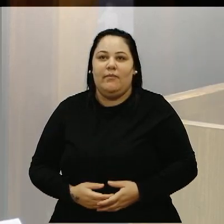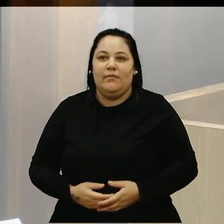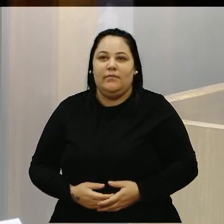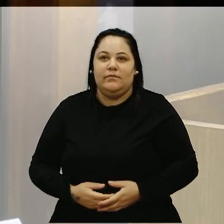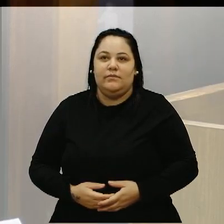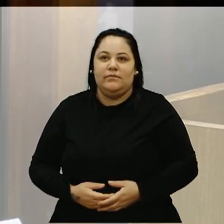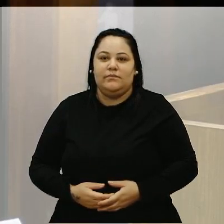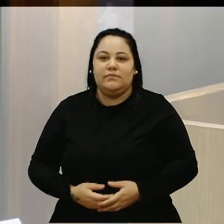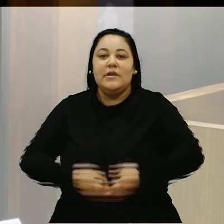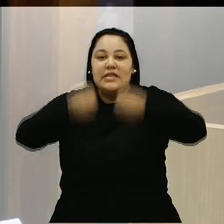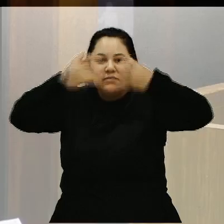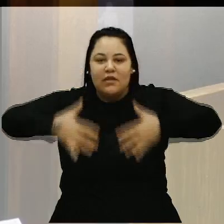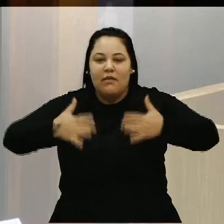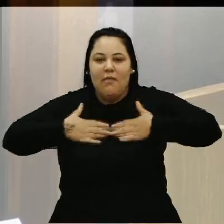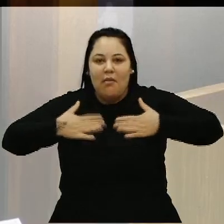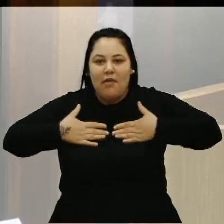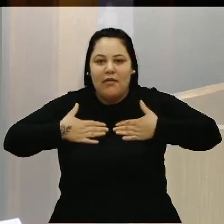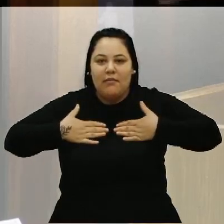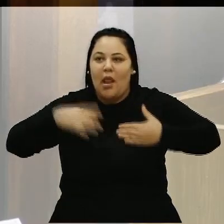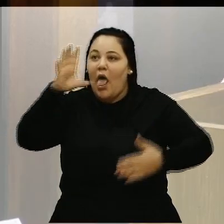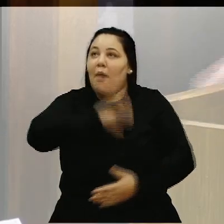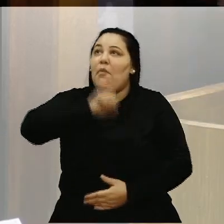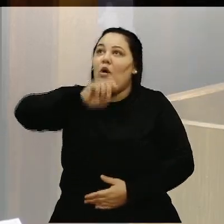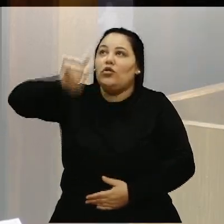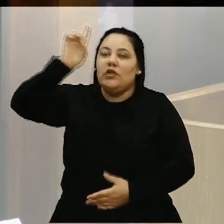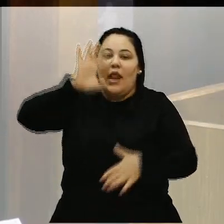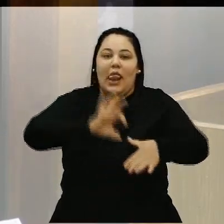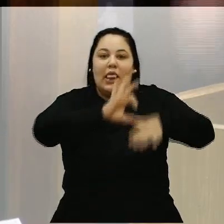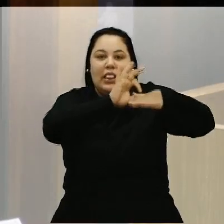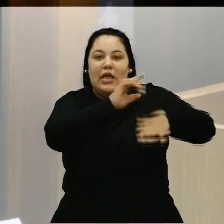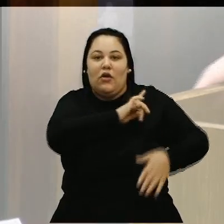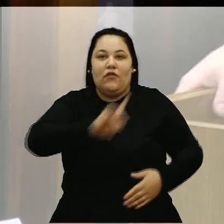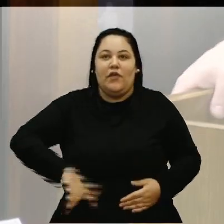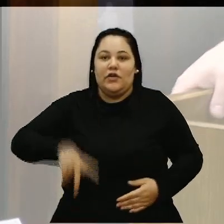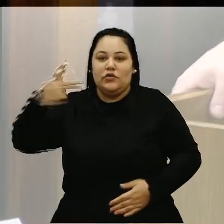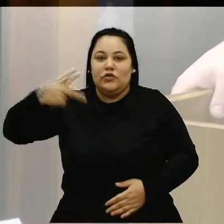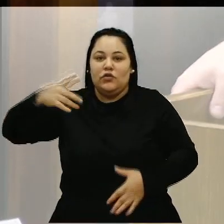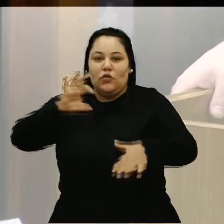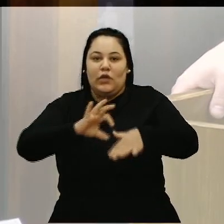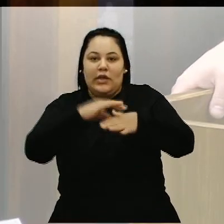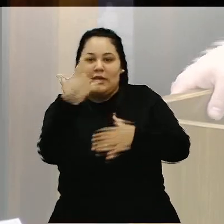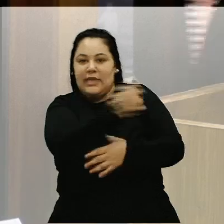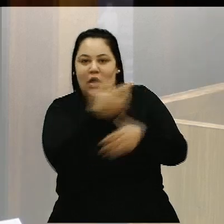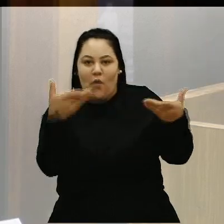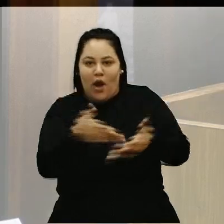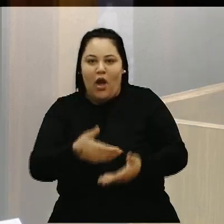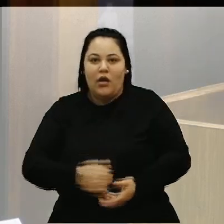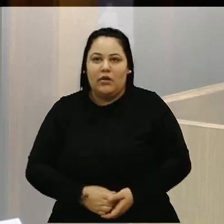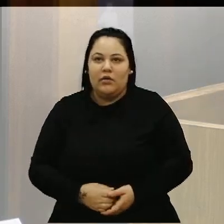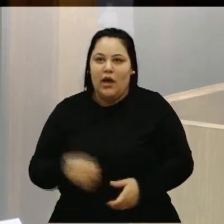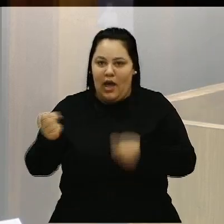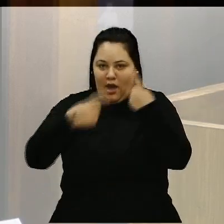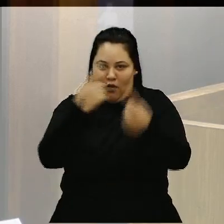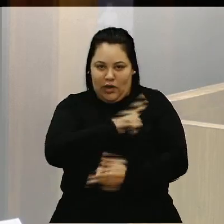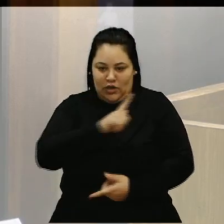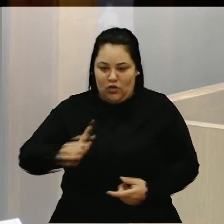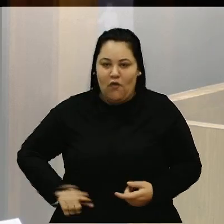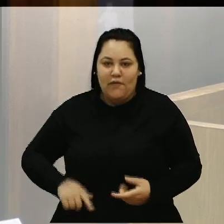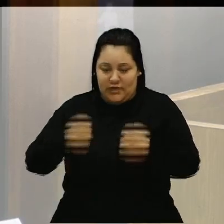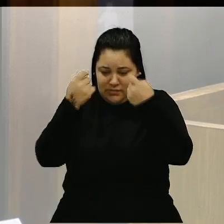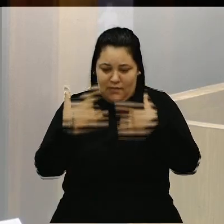Não, me expliquem, pelo amor de Deus, a líder de governo aqui, o vice-líder também foi embora agora. Alguém do governo me